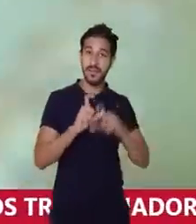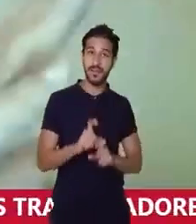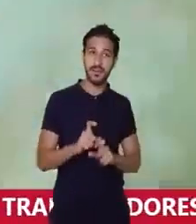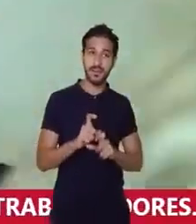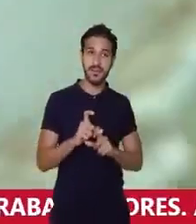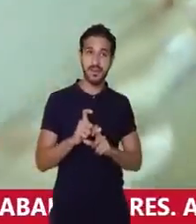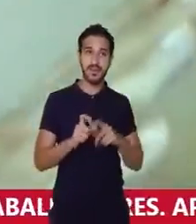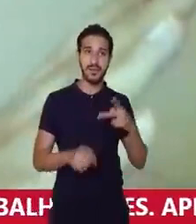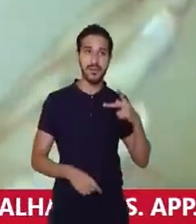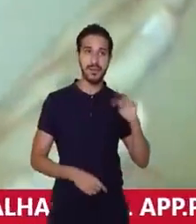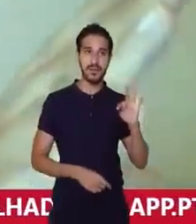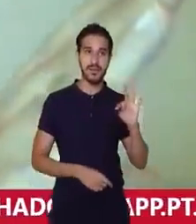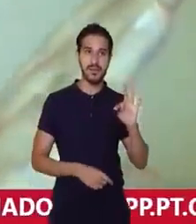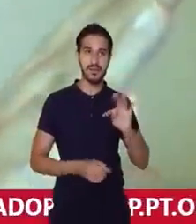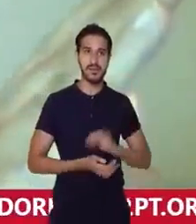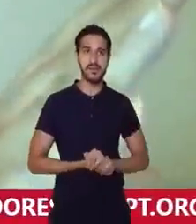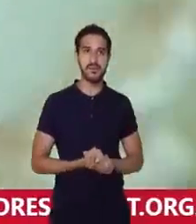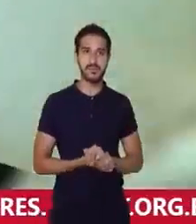depender do PT.